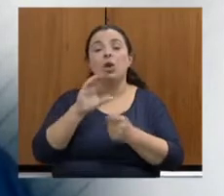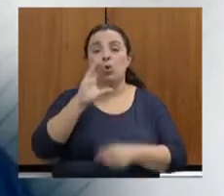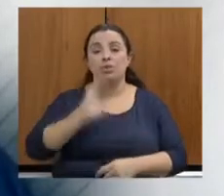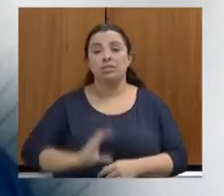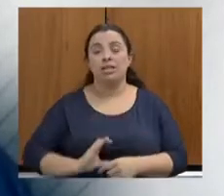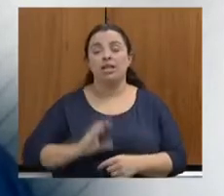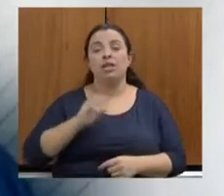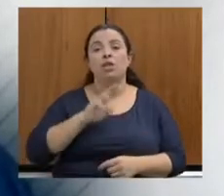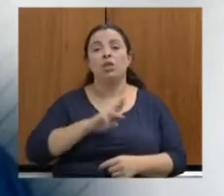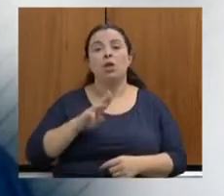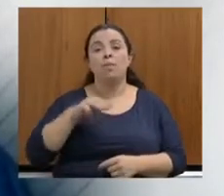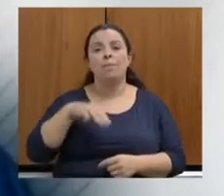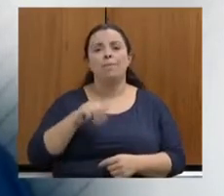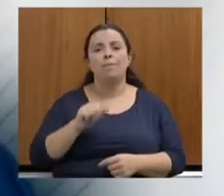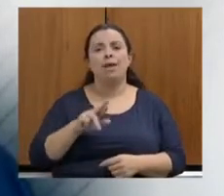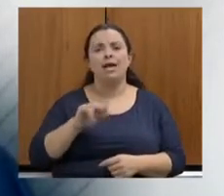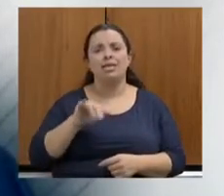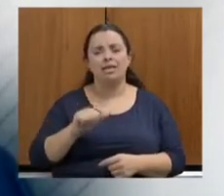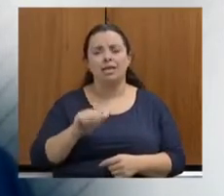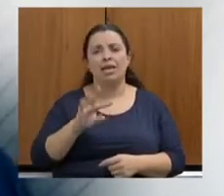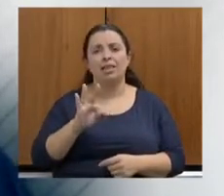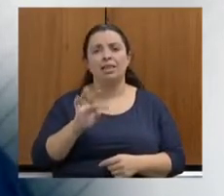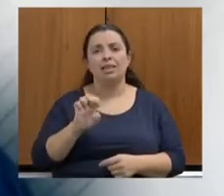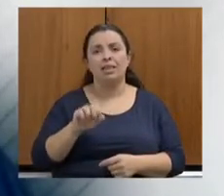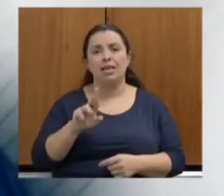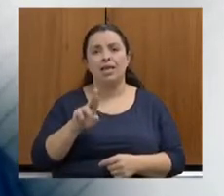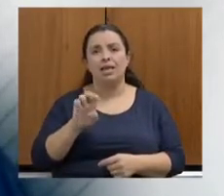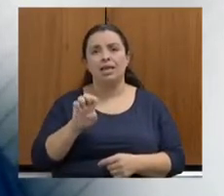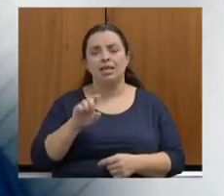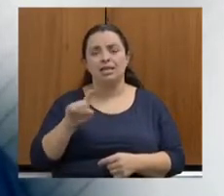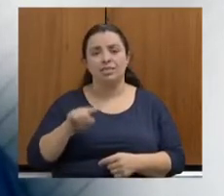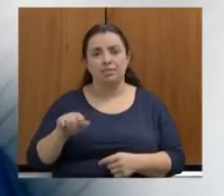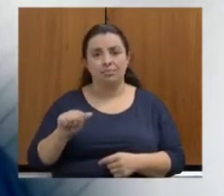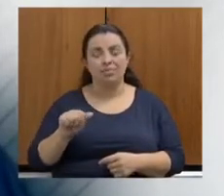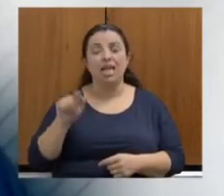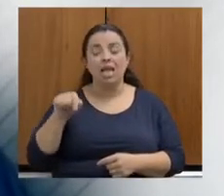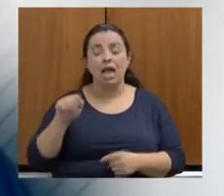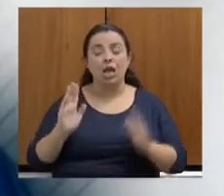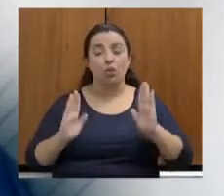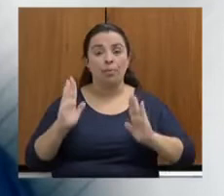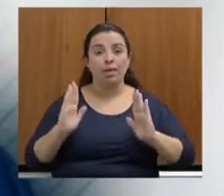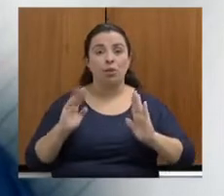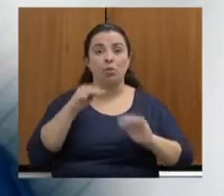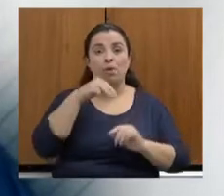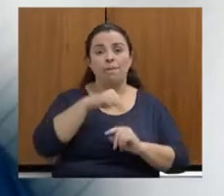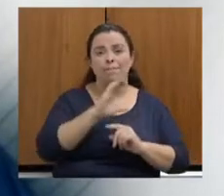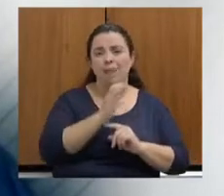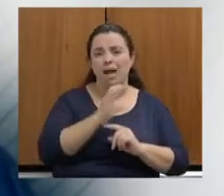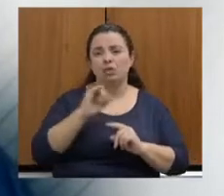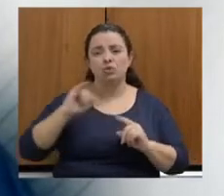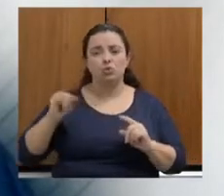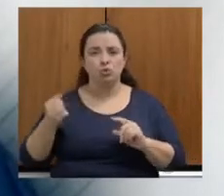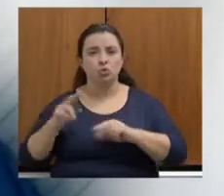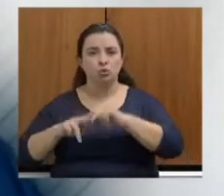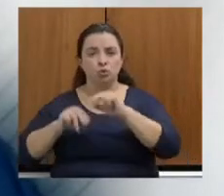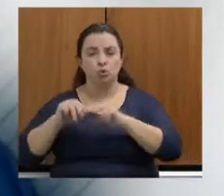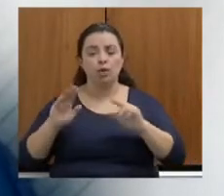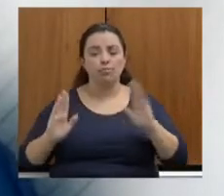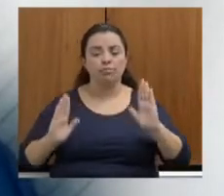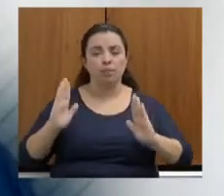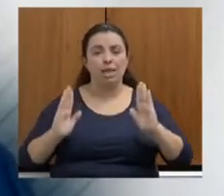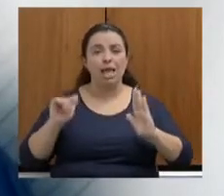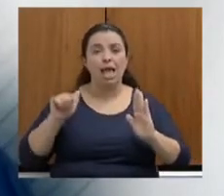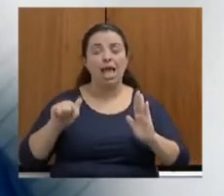Tereza uille que entre Março e junho de 2020 e um é tenta criar um padrão